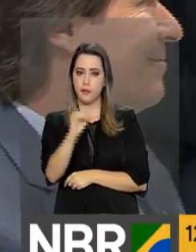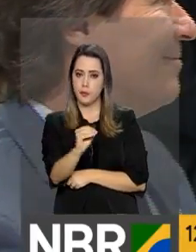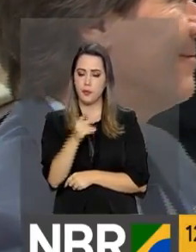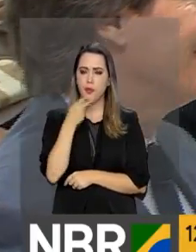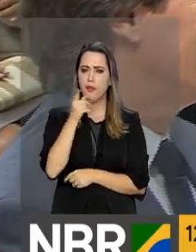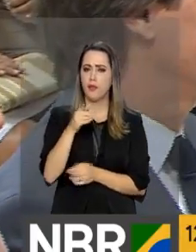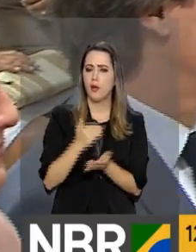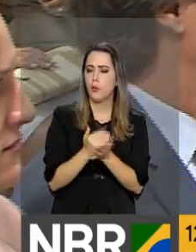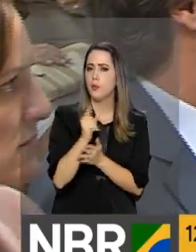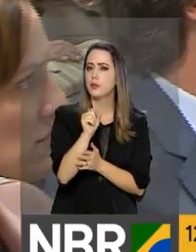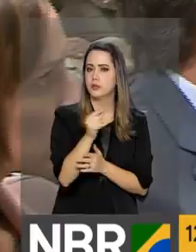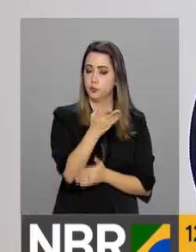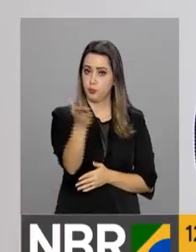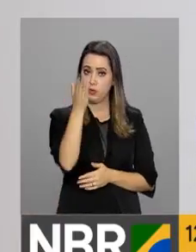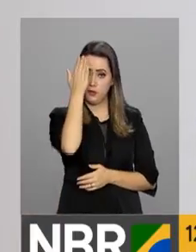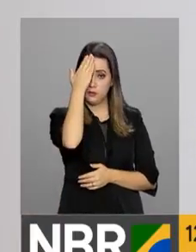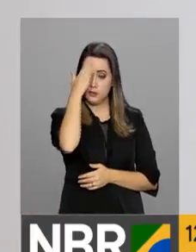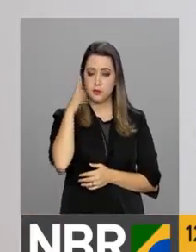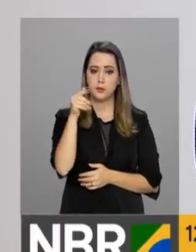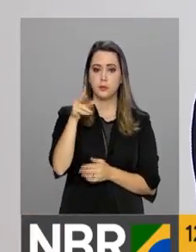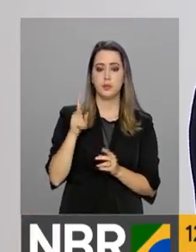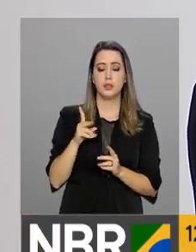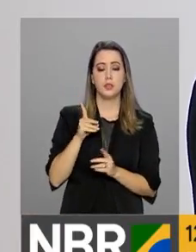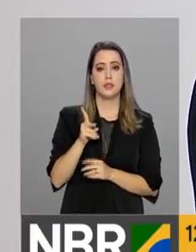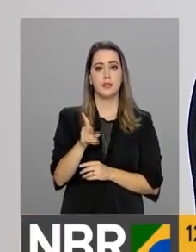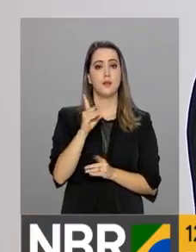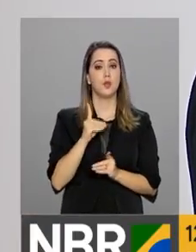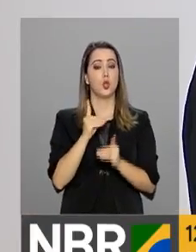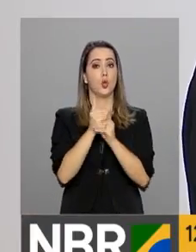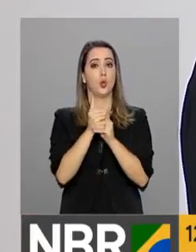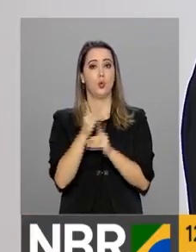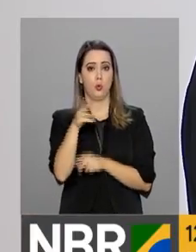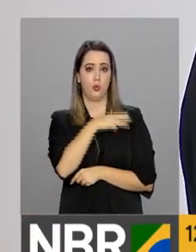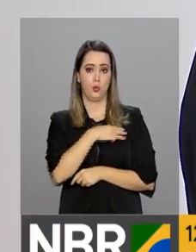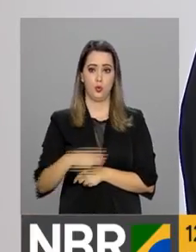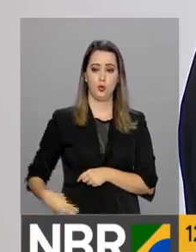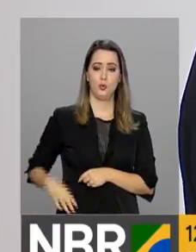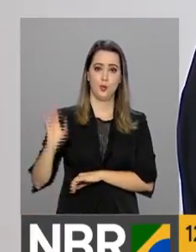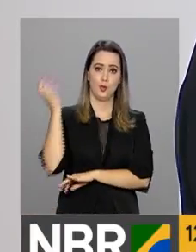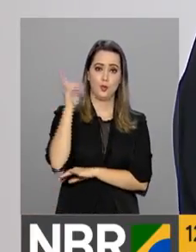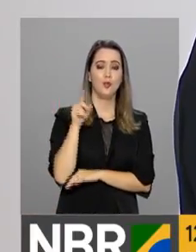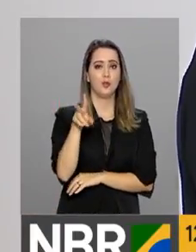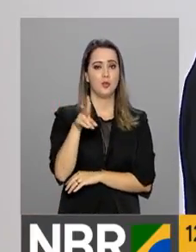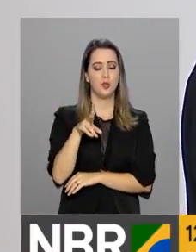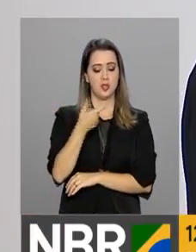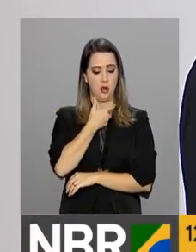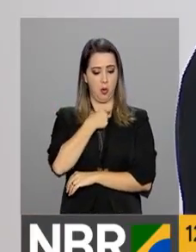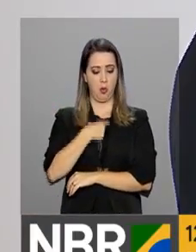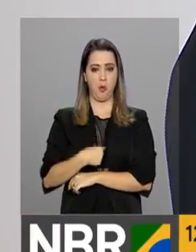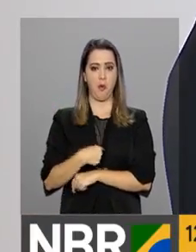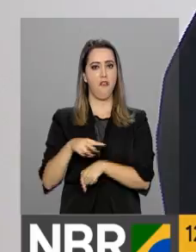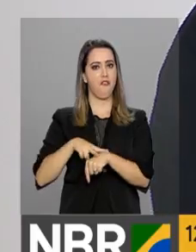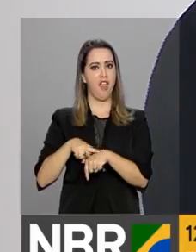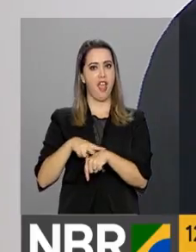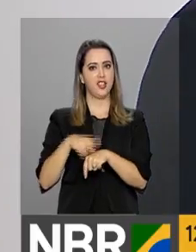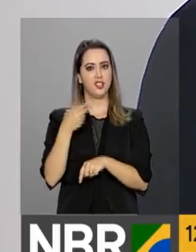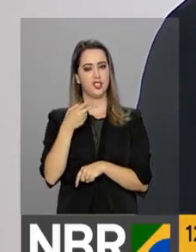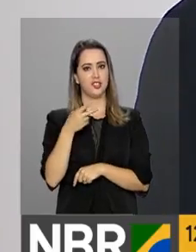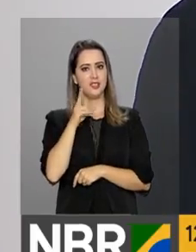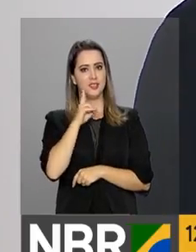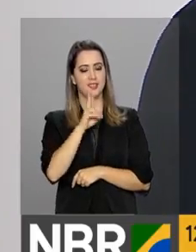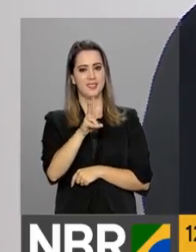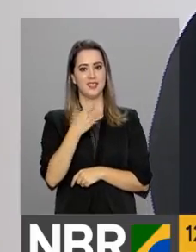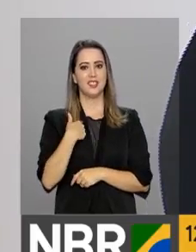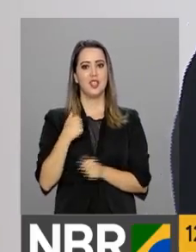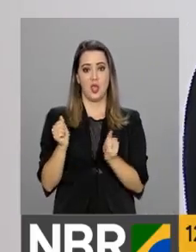inicial se sabe que toda vez que encontra o zequinha ele está com uma gravata verde roxa razoavelmente verde não se esqueçam que programava